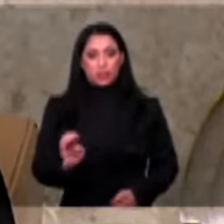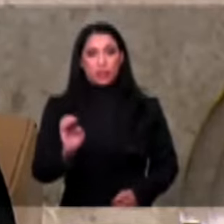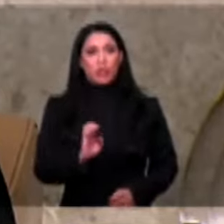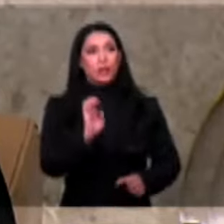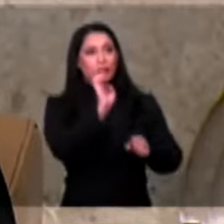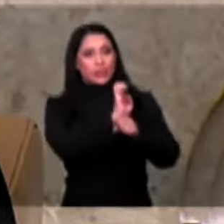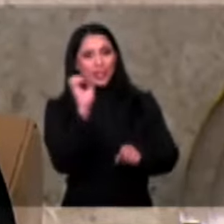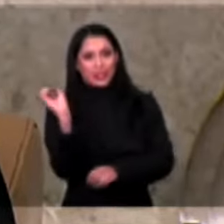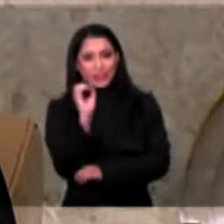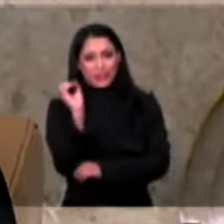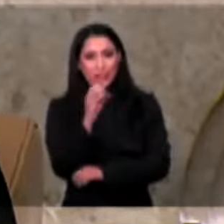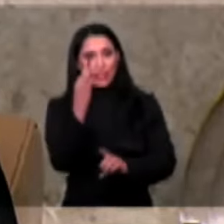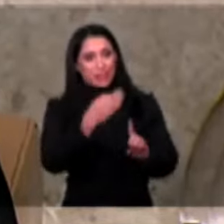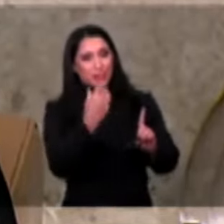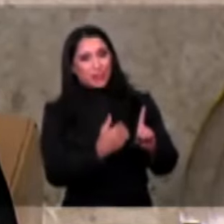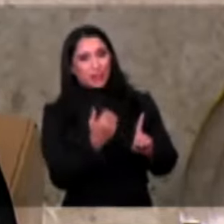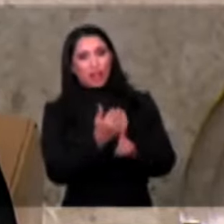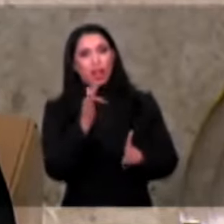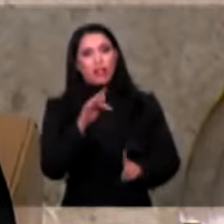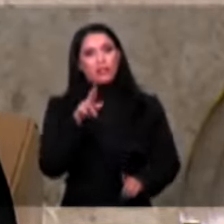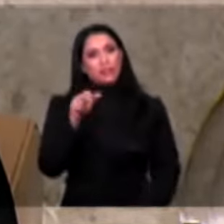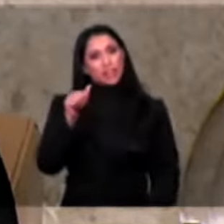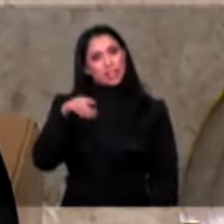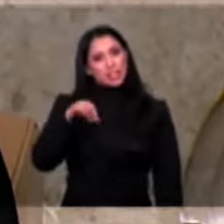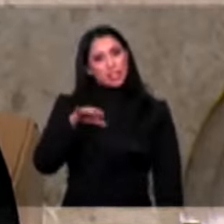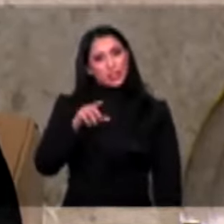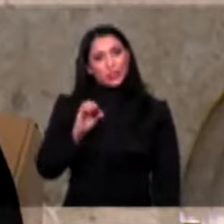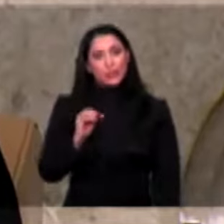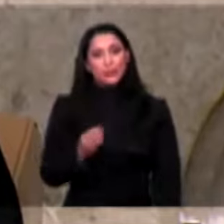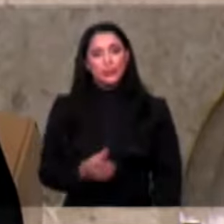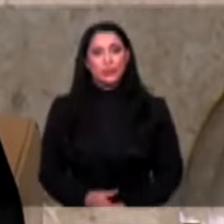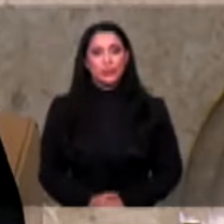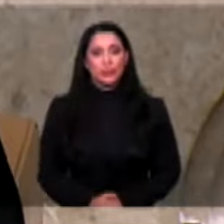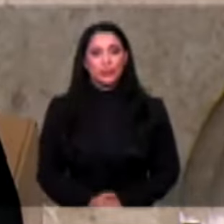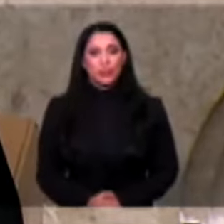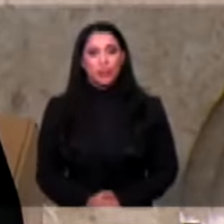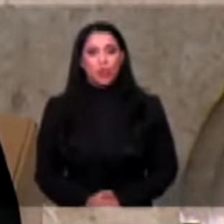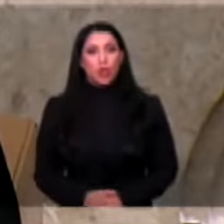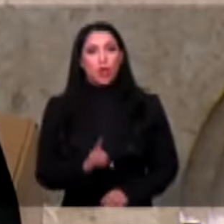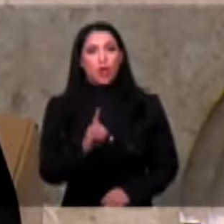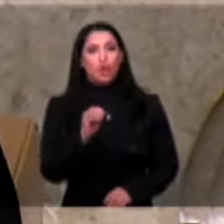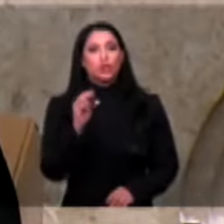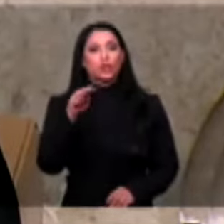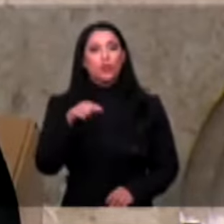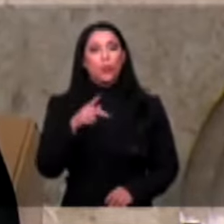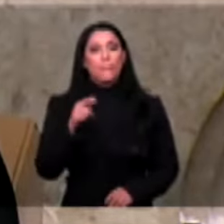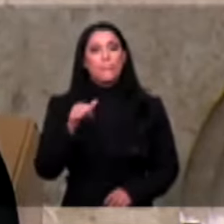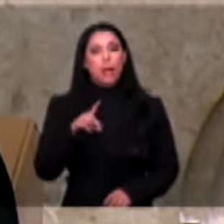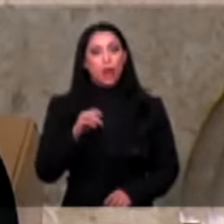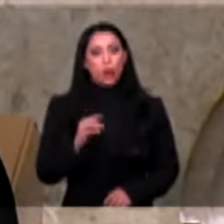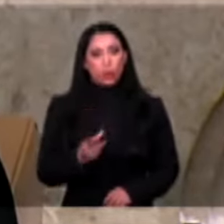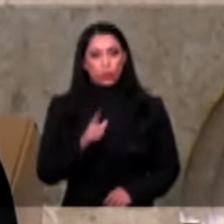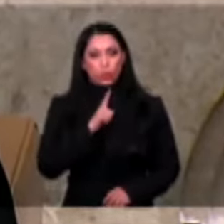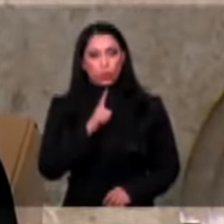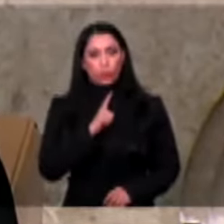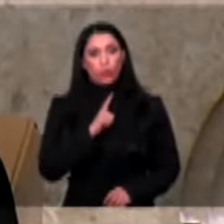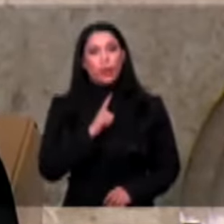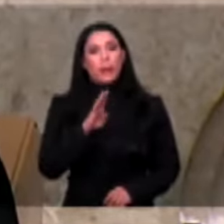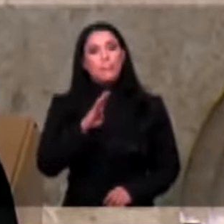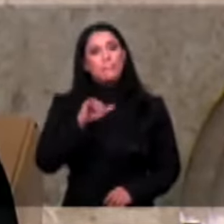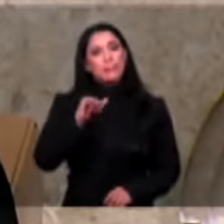Sul, desembargador Francisco José Meche. Dom Paulo César Costa, cardeal